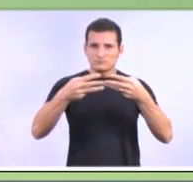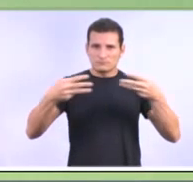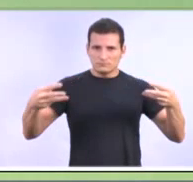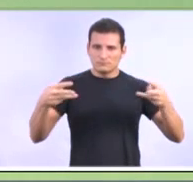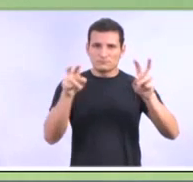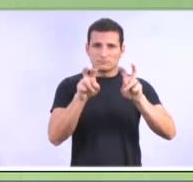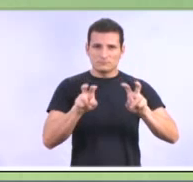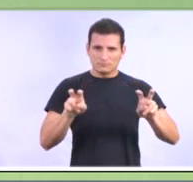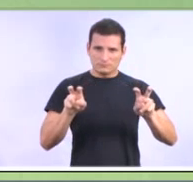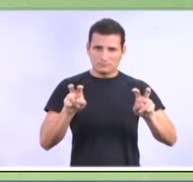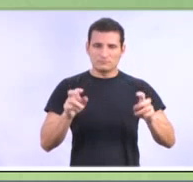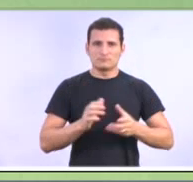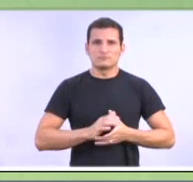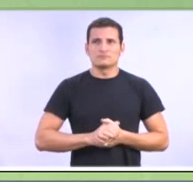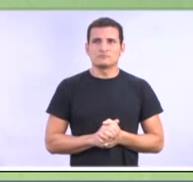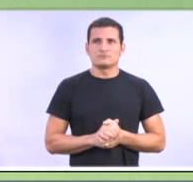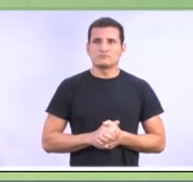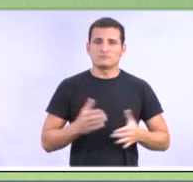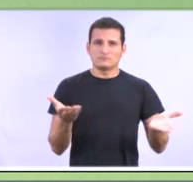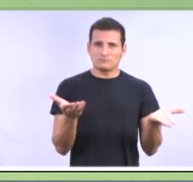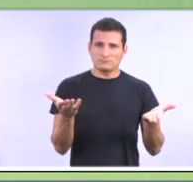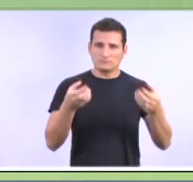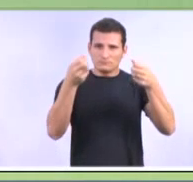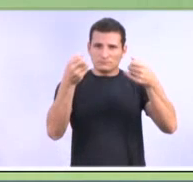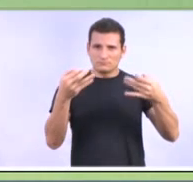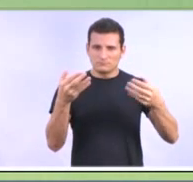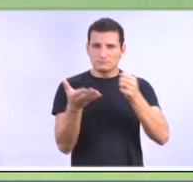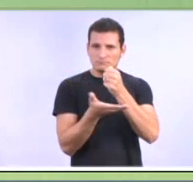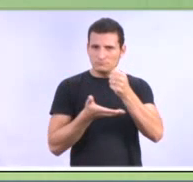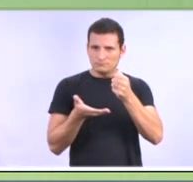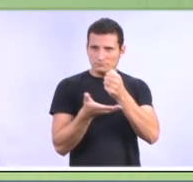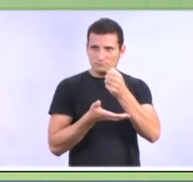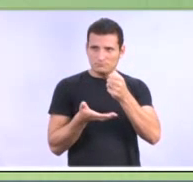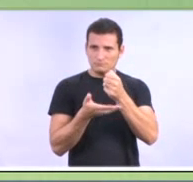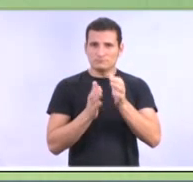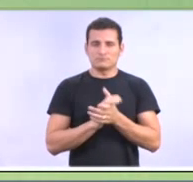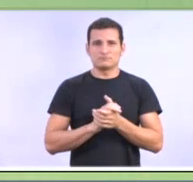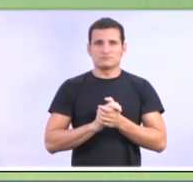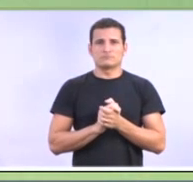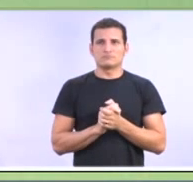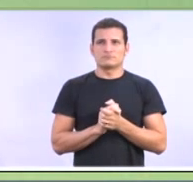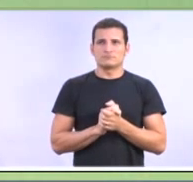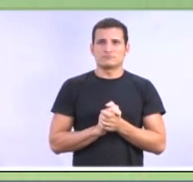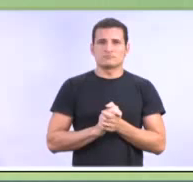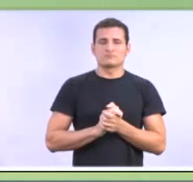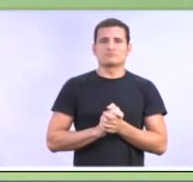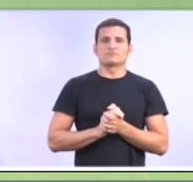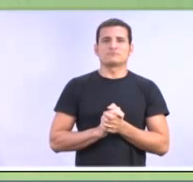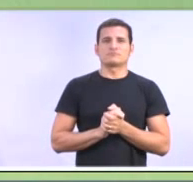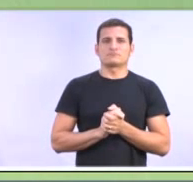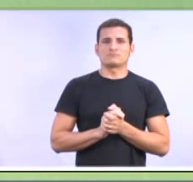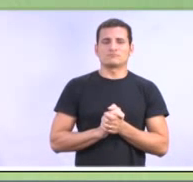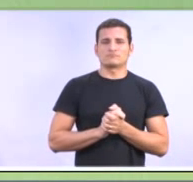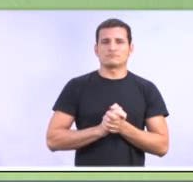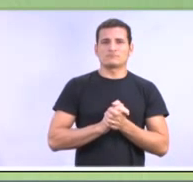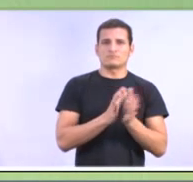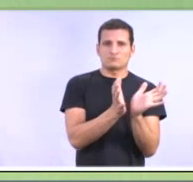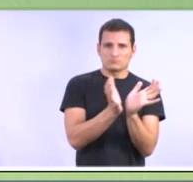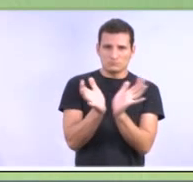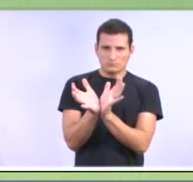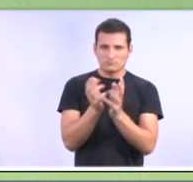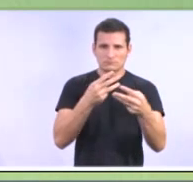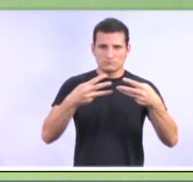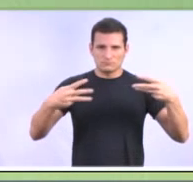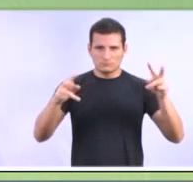nós vamos falar basicamente dois tópicos. Falar sobre classificações de redes de computadores